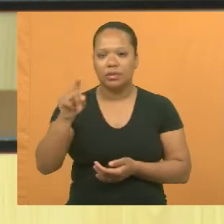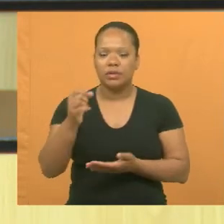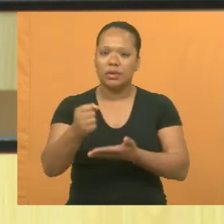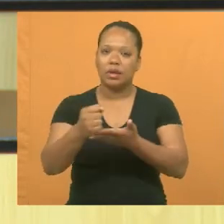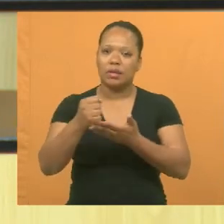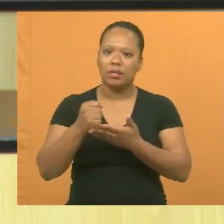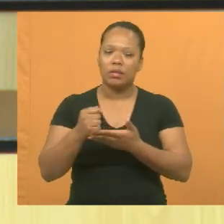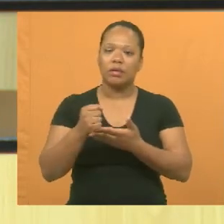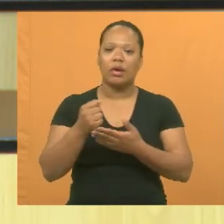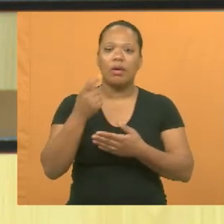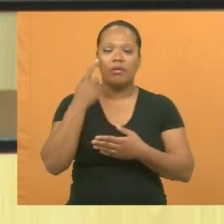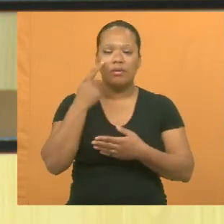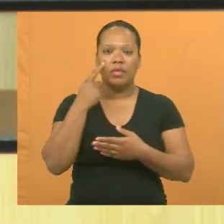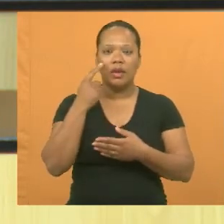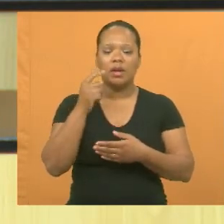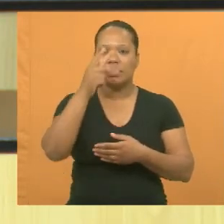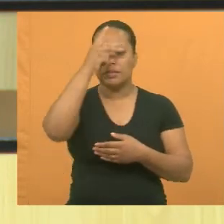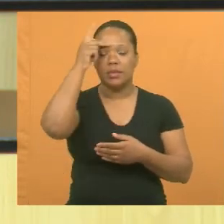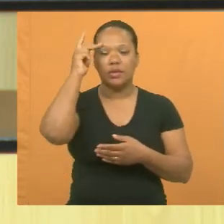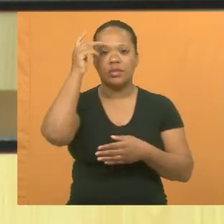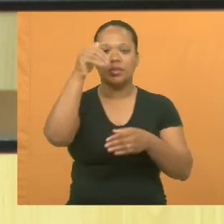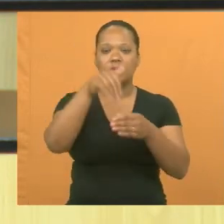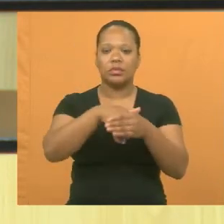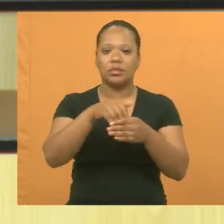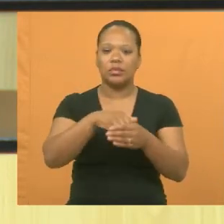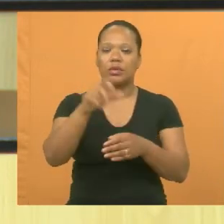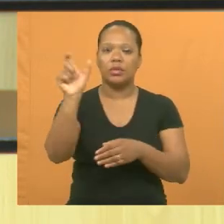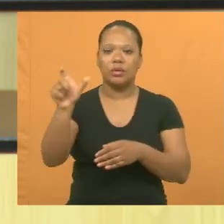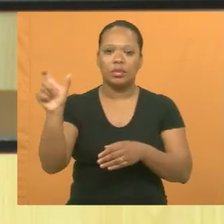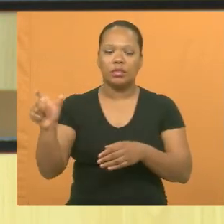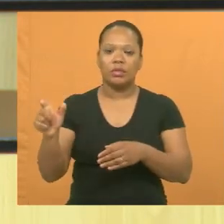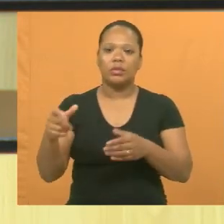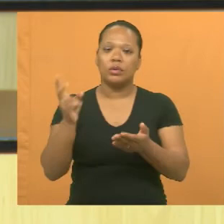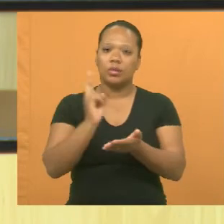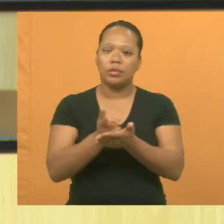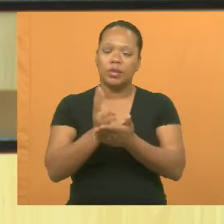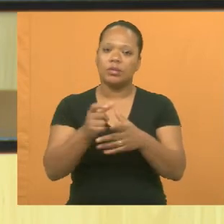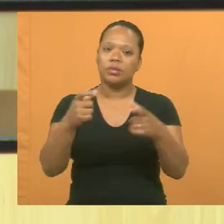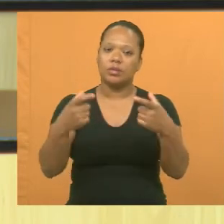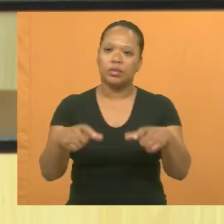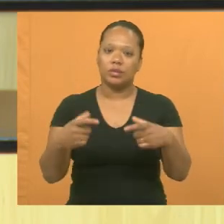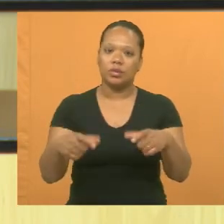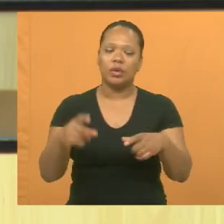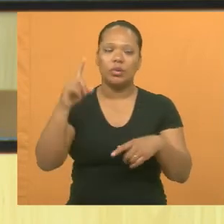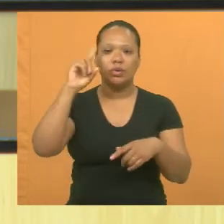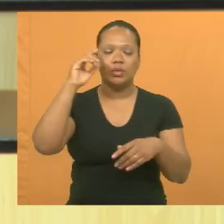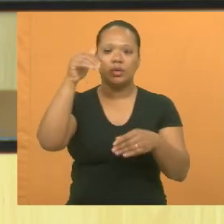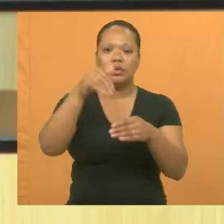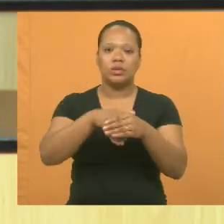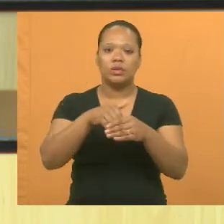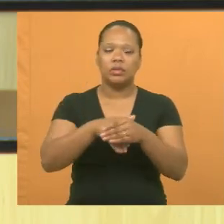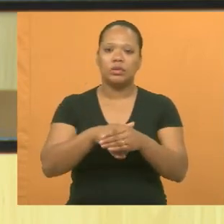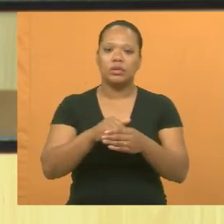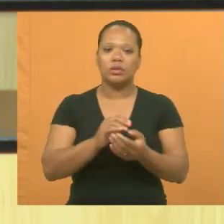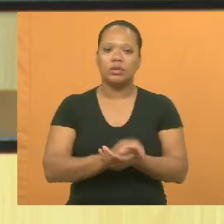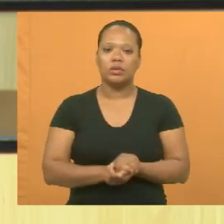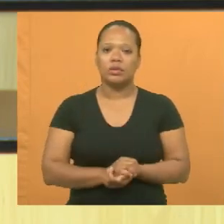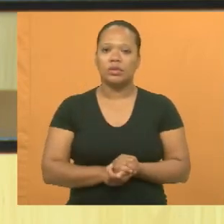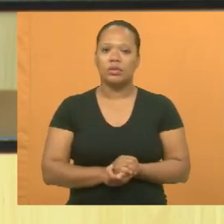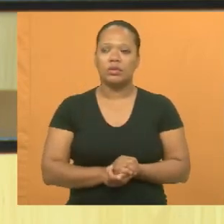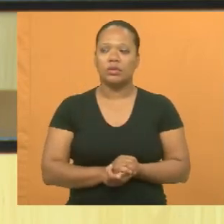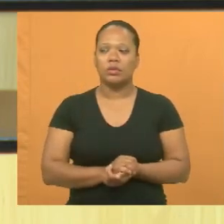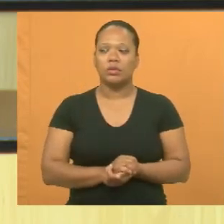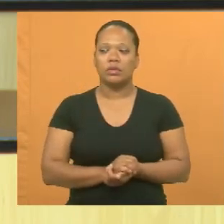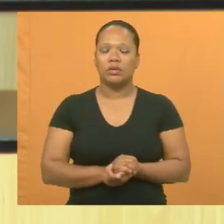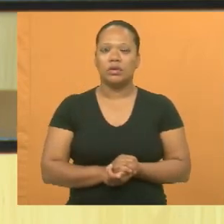sejam identificados esses eleitores e mantidos todos no mesmo local, visto que o dia das eleições se tornou